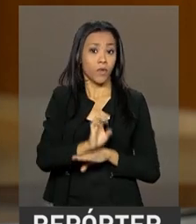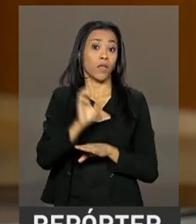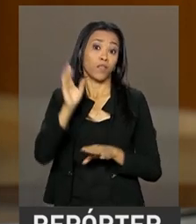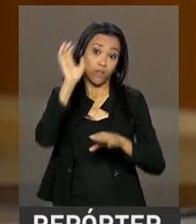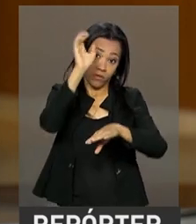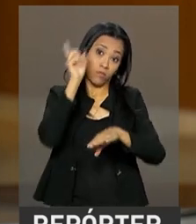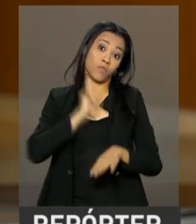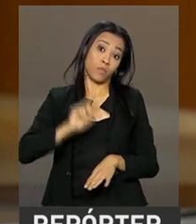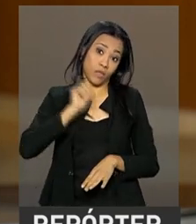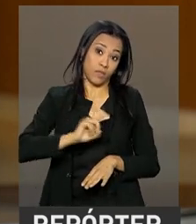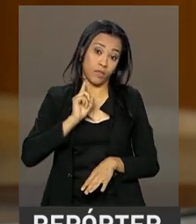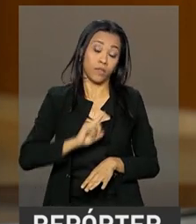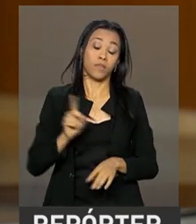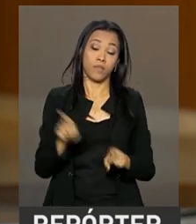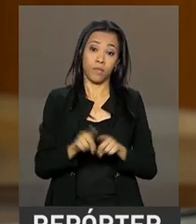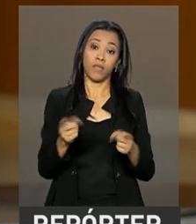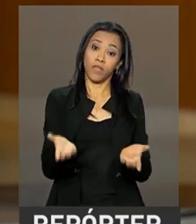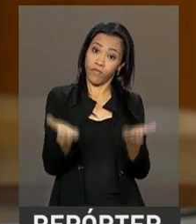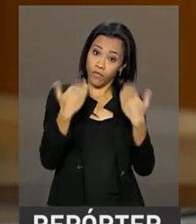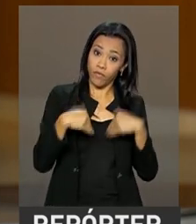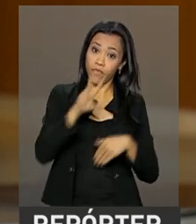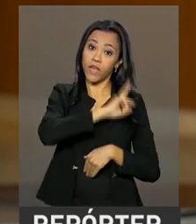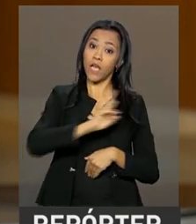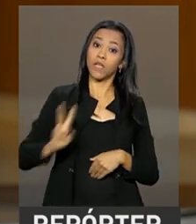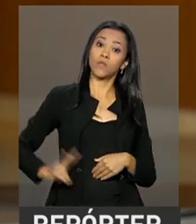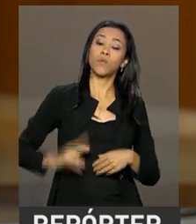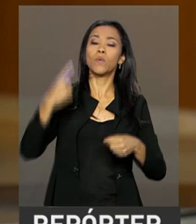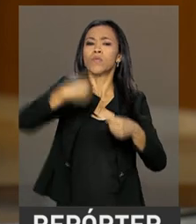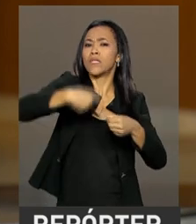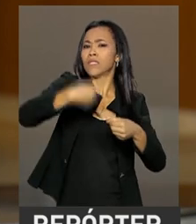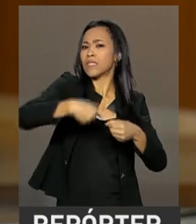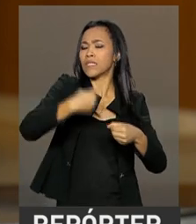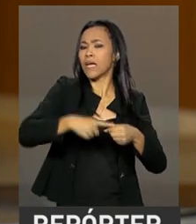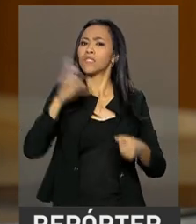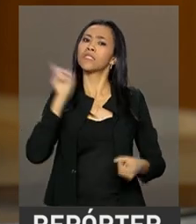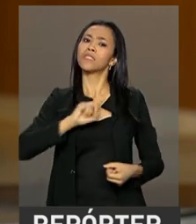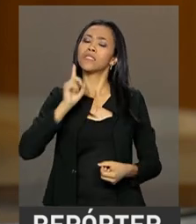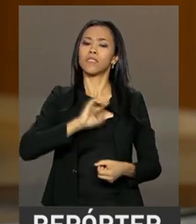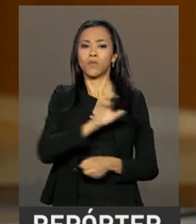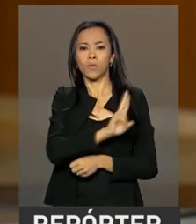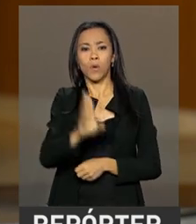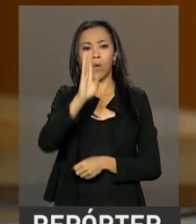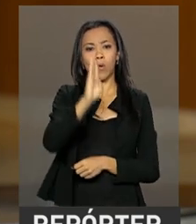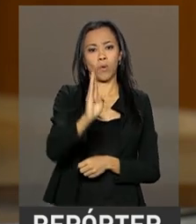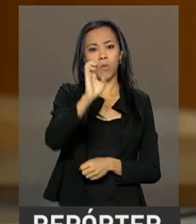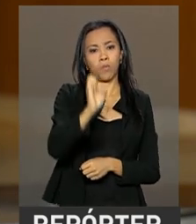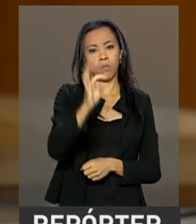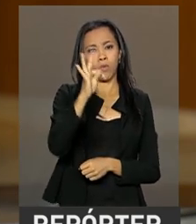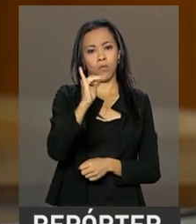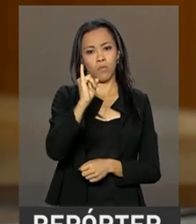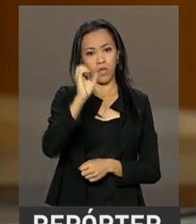Gerais e também participam vereadores da cidade mineira de Betim. Aí já no começo da noite,